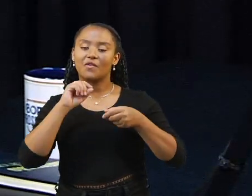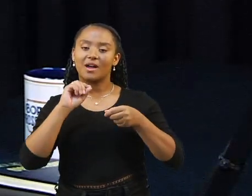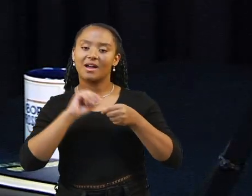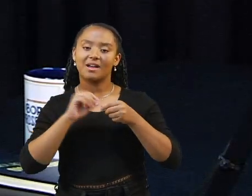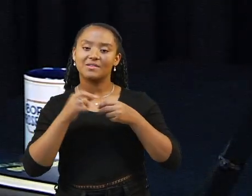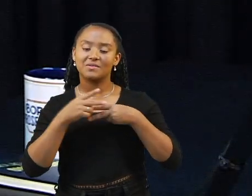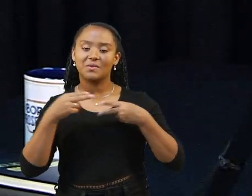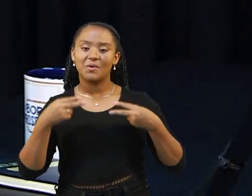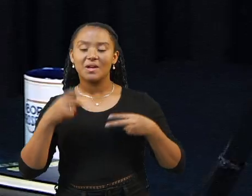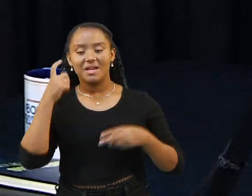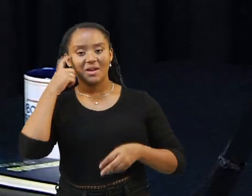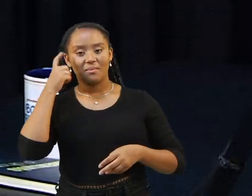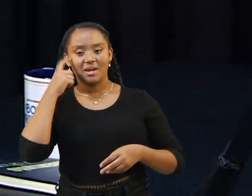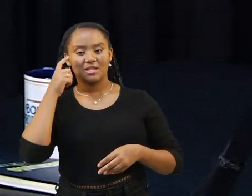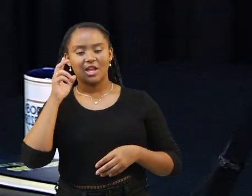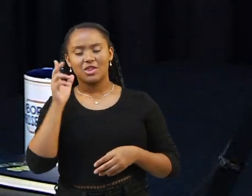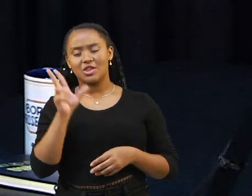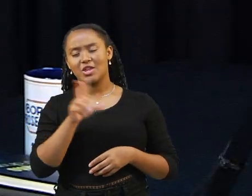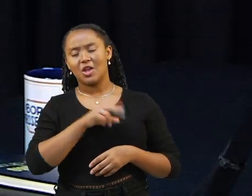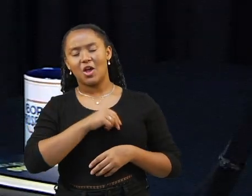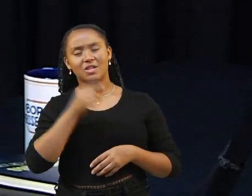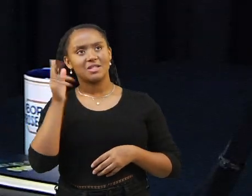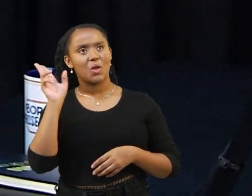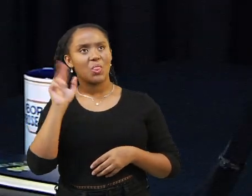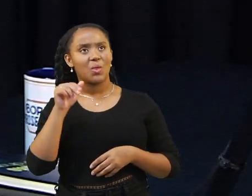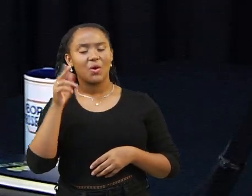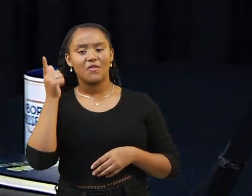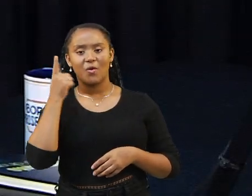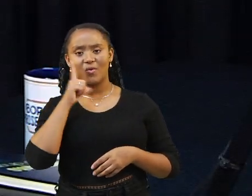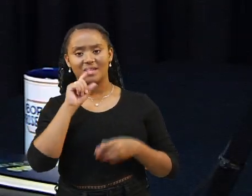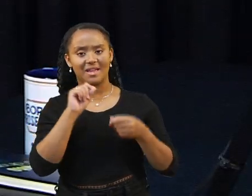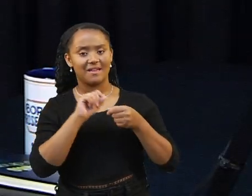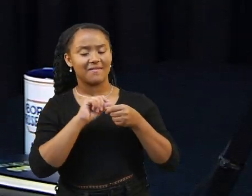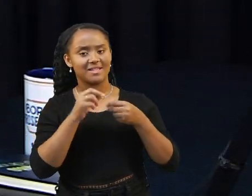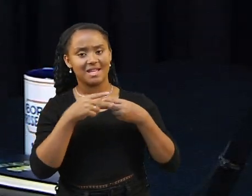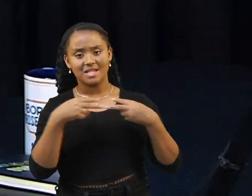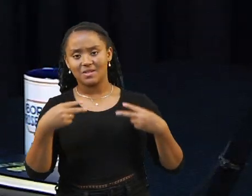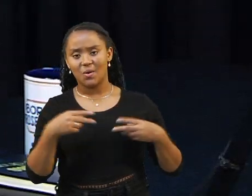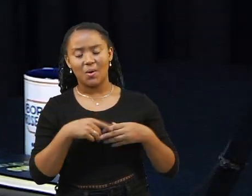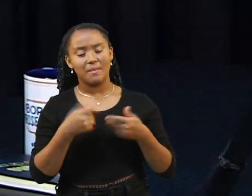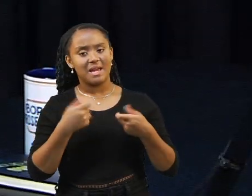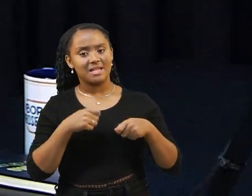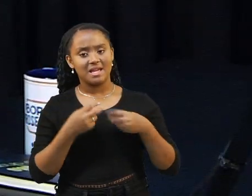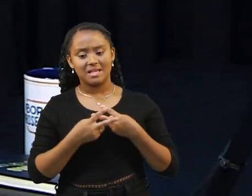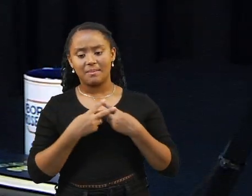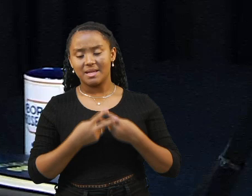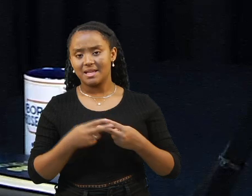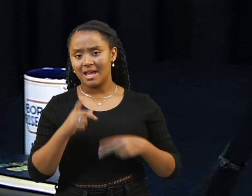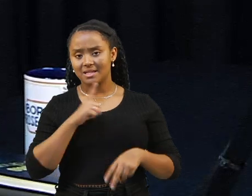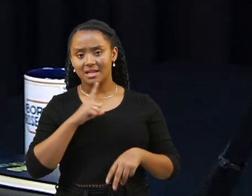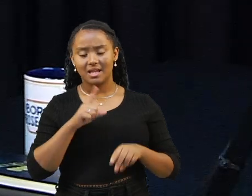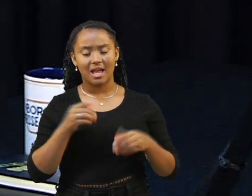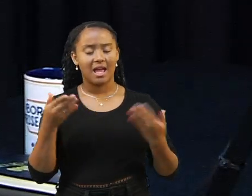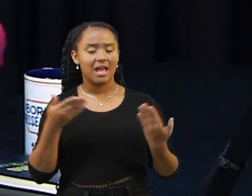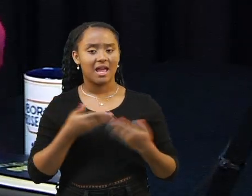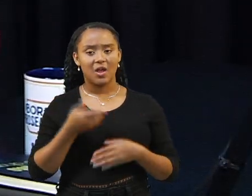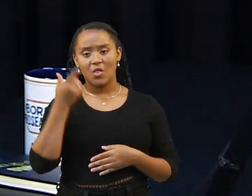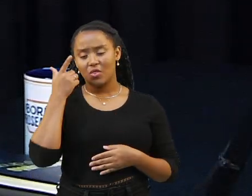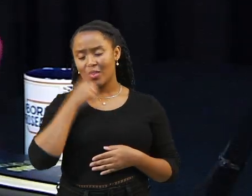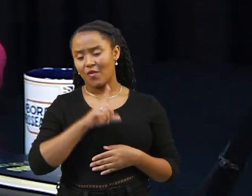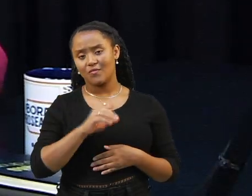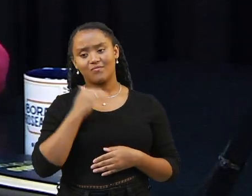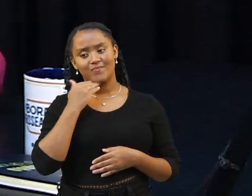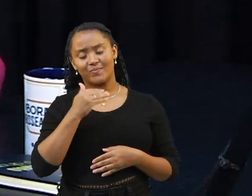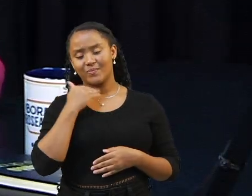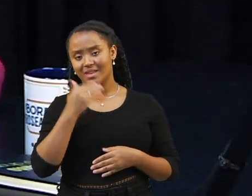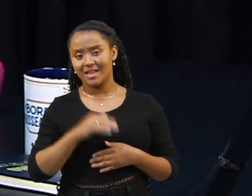descobri fazendo coisas assim, até que eu falo, nossa, eu não vou conseguir fazer isso nunca, tem que ter muita paciência, nossa, eu não vou